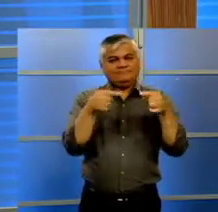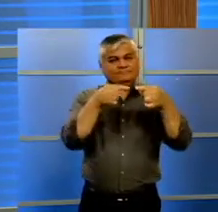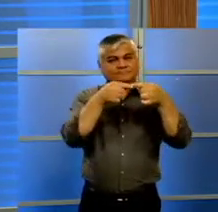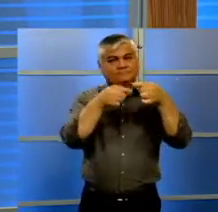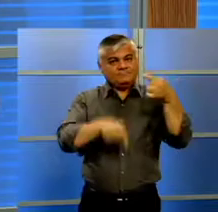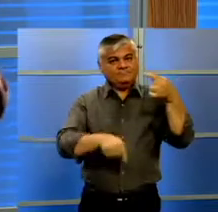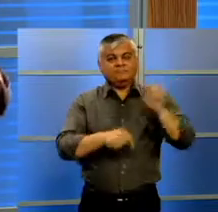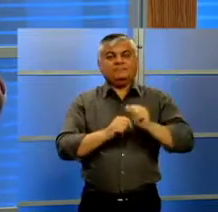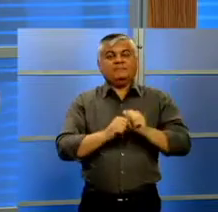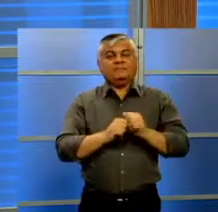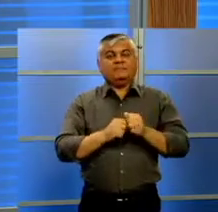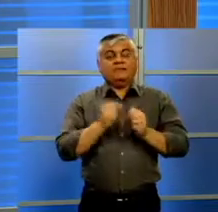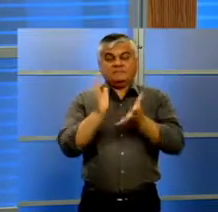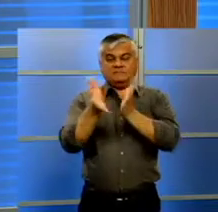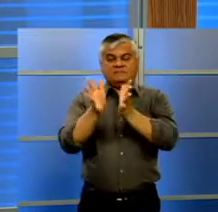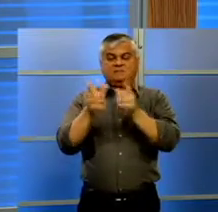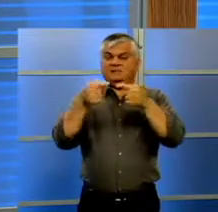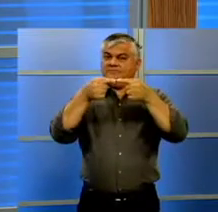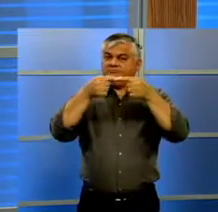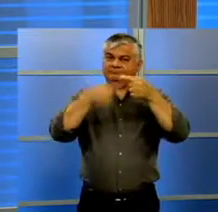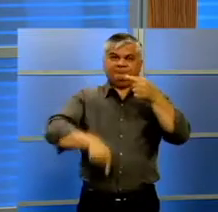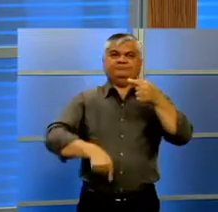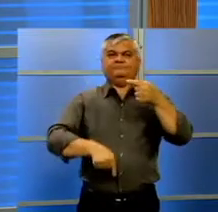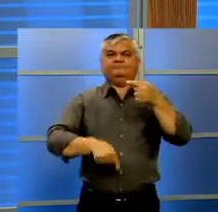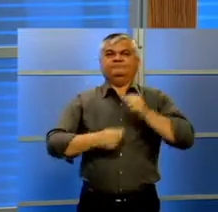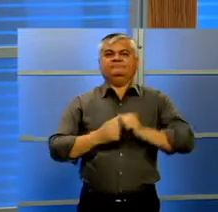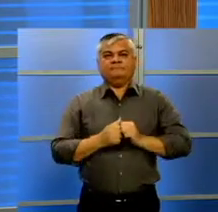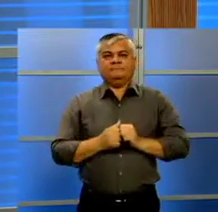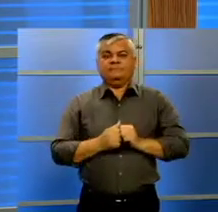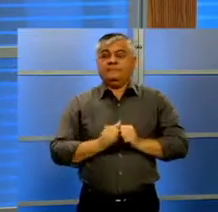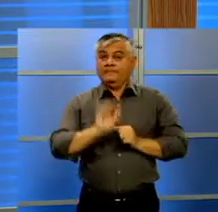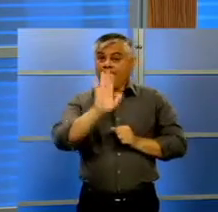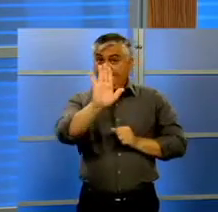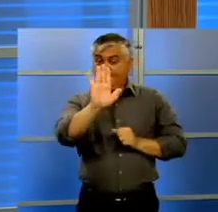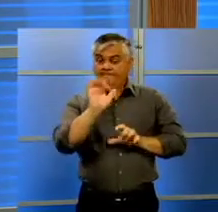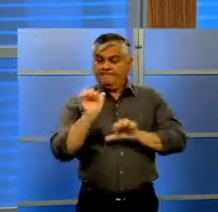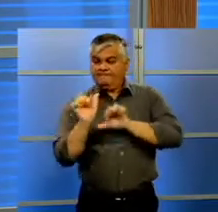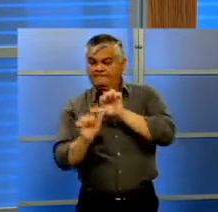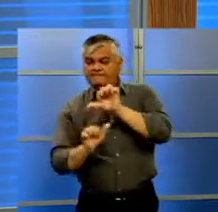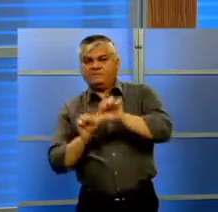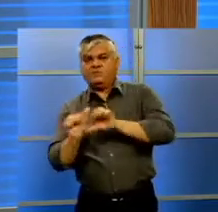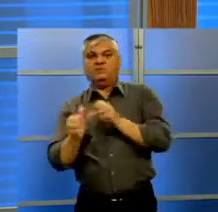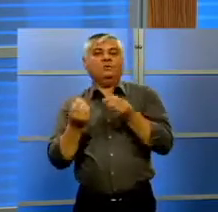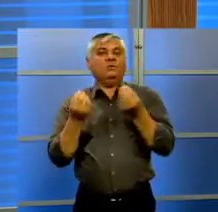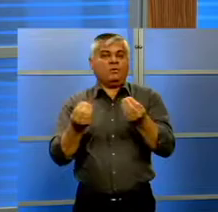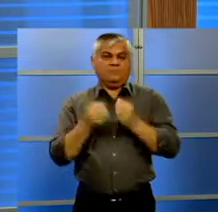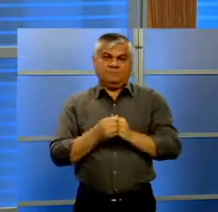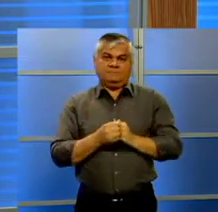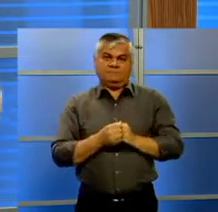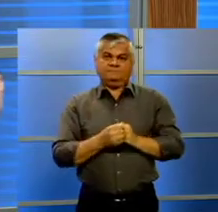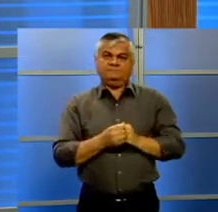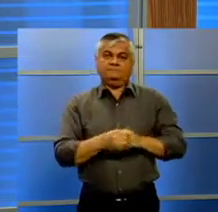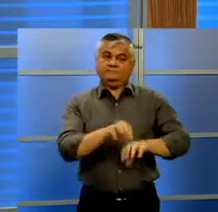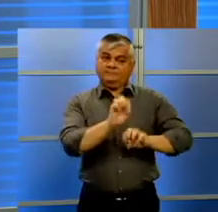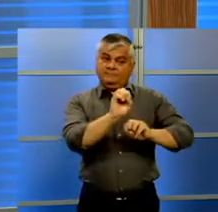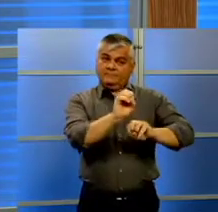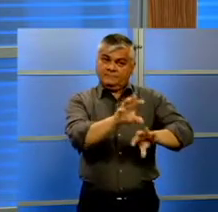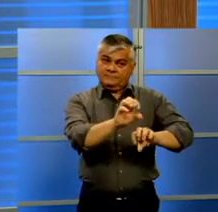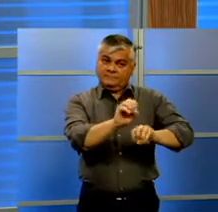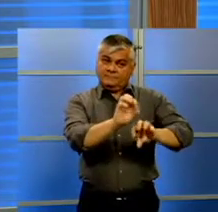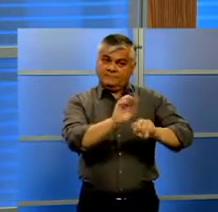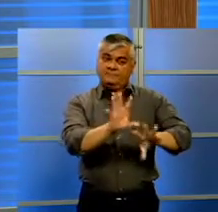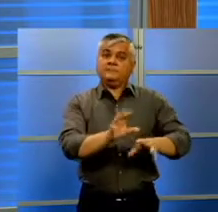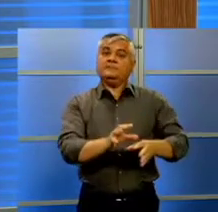em Libras a melhor forma de representação. Então, necessitaríamos de utilizar o sinal de